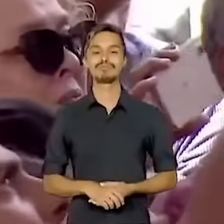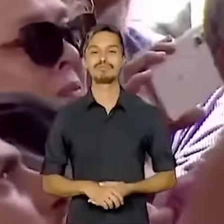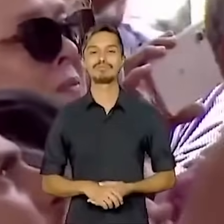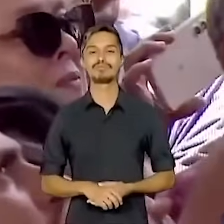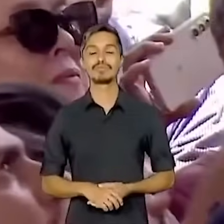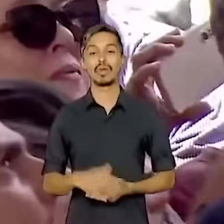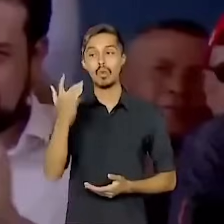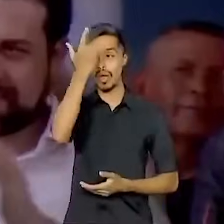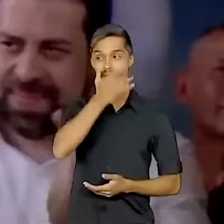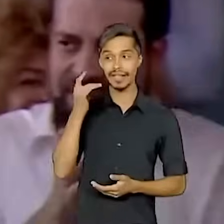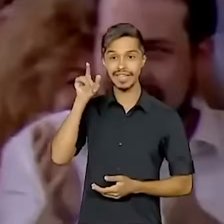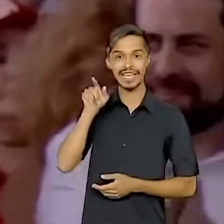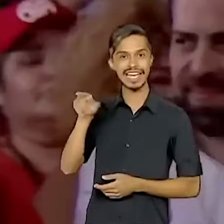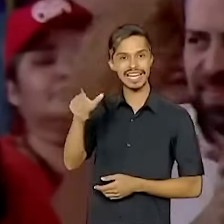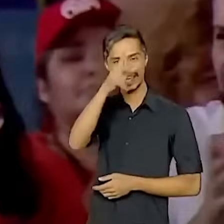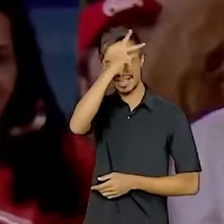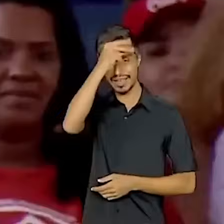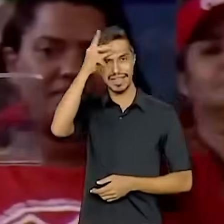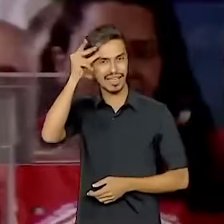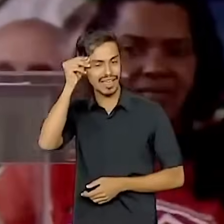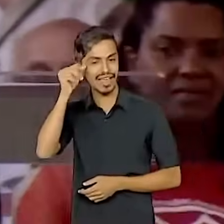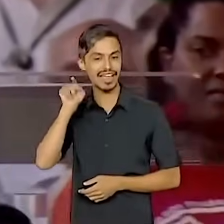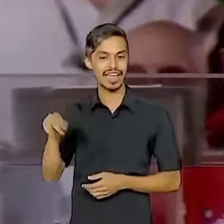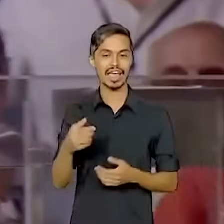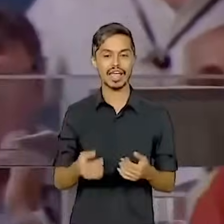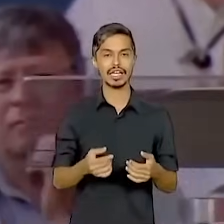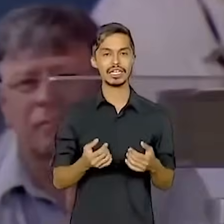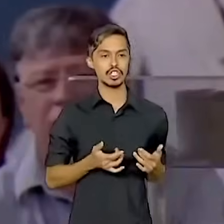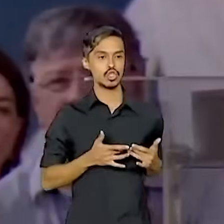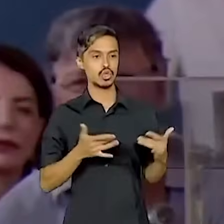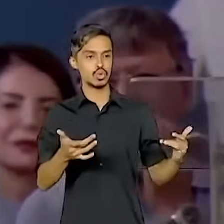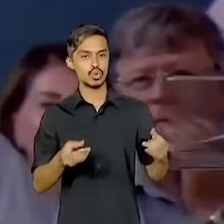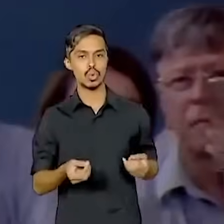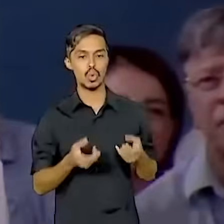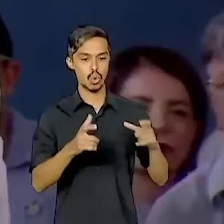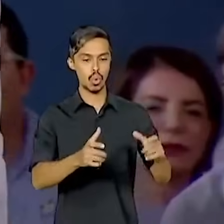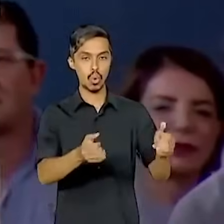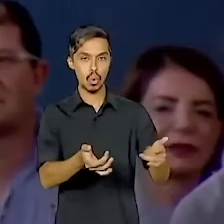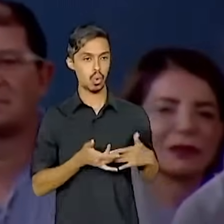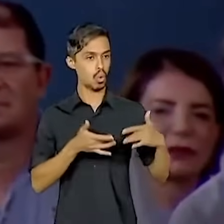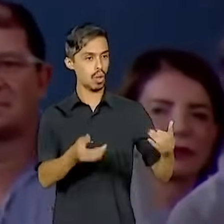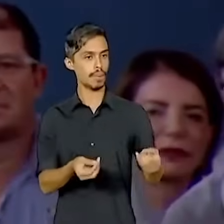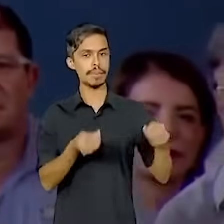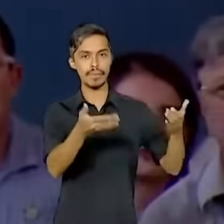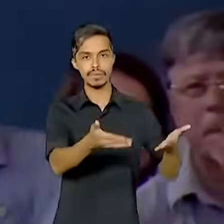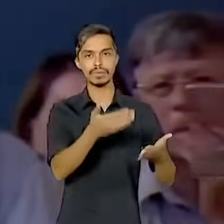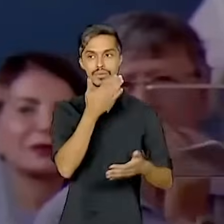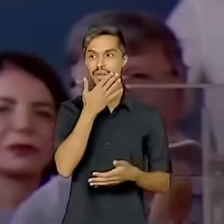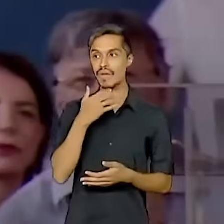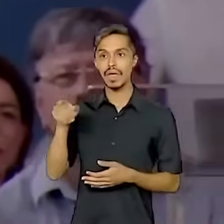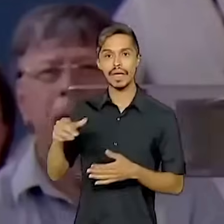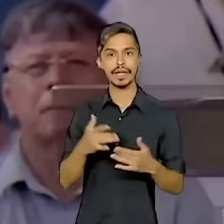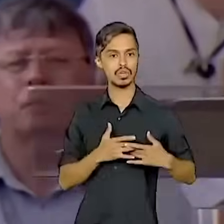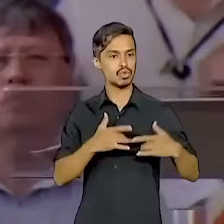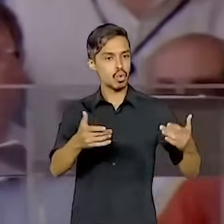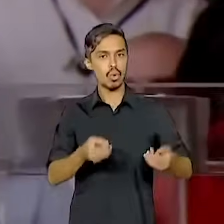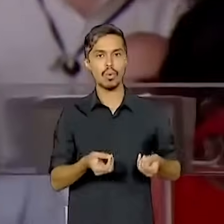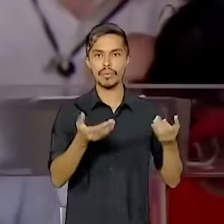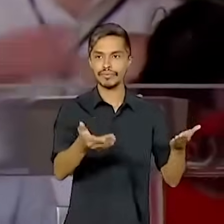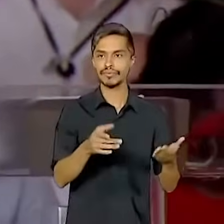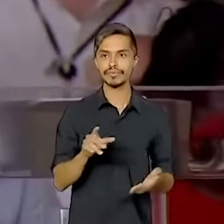O Haddad, quando era prefeito, ele doou o terreno. O Haddad era prefeito, ele doou o